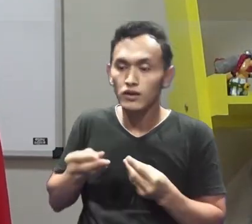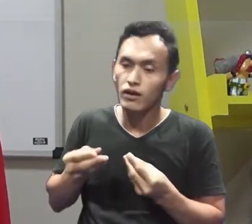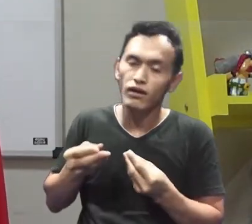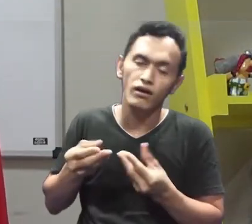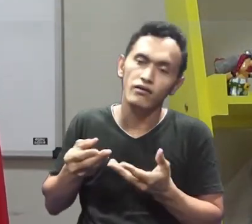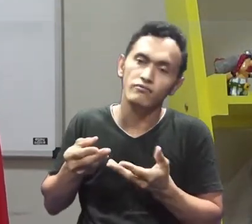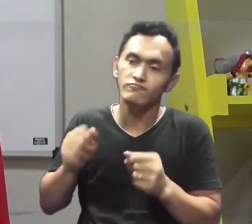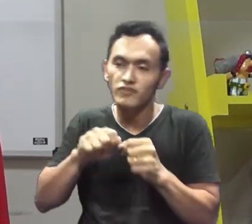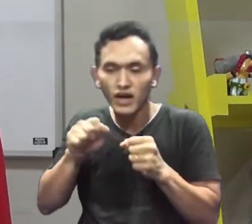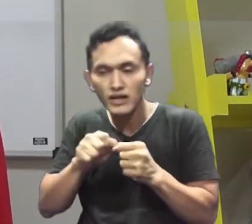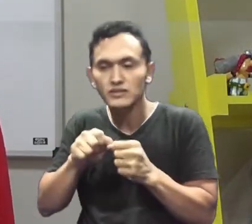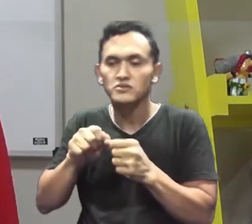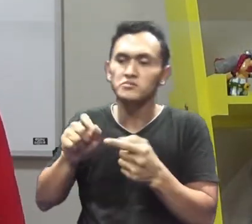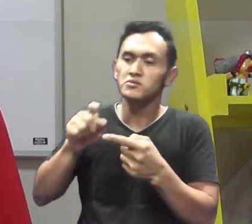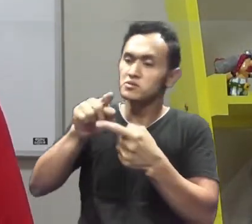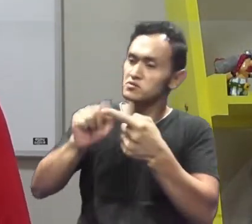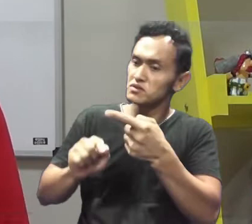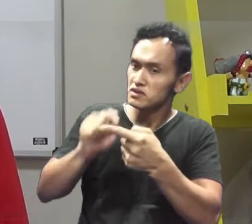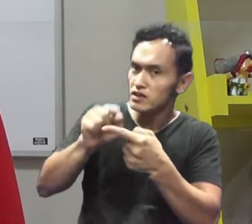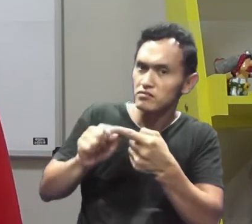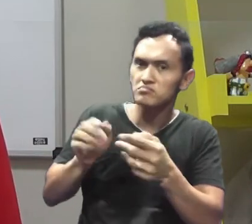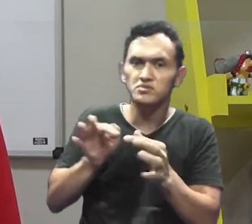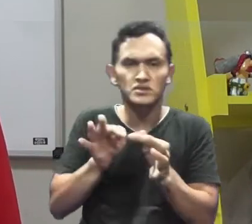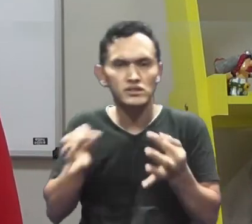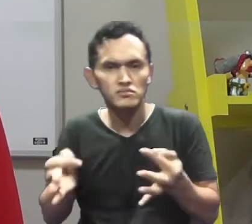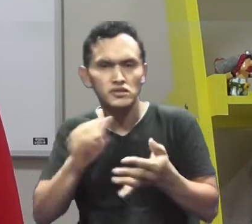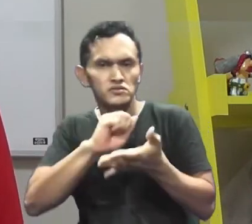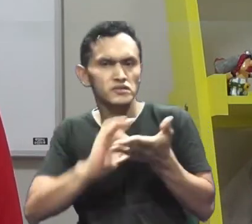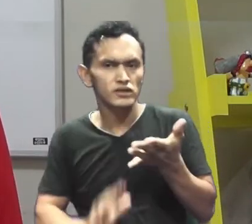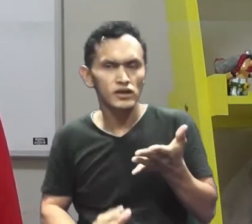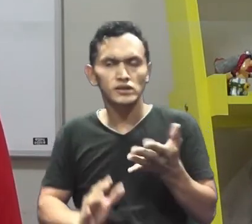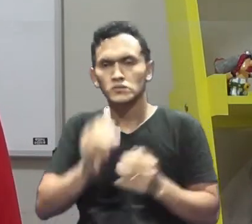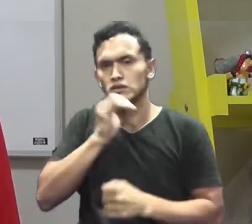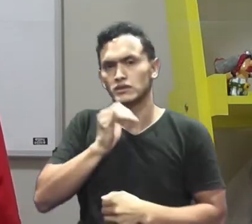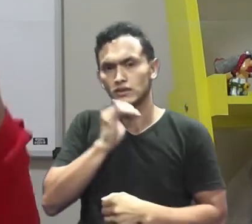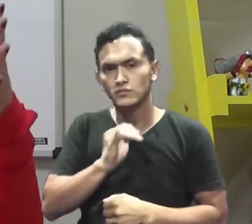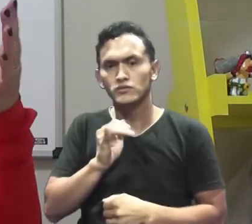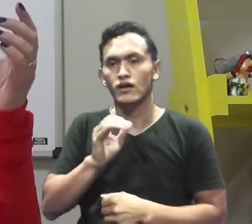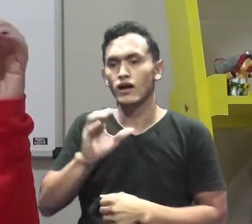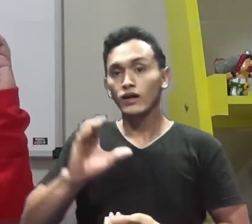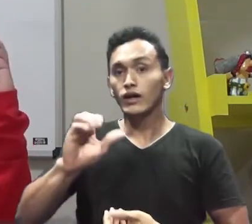a divisão. Pode ser um probleminha concreto, por exemplo.